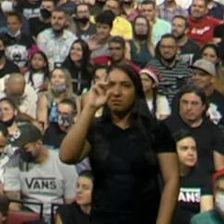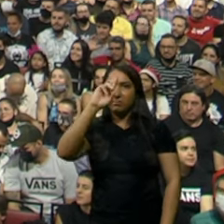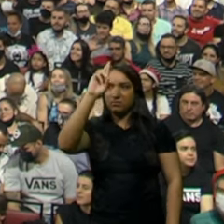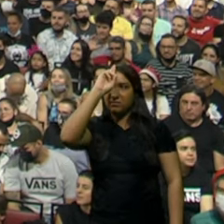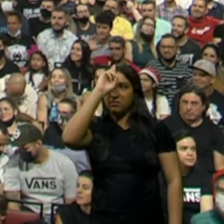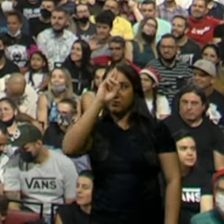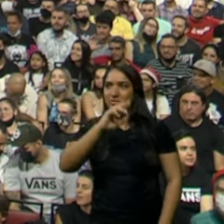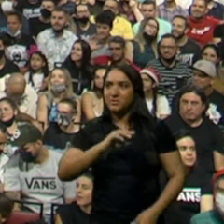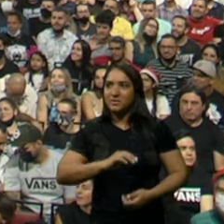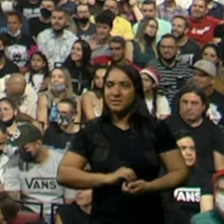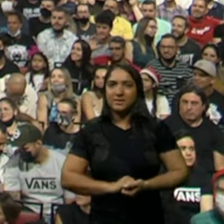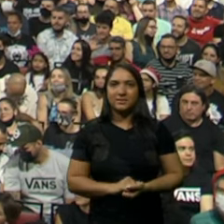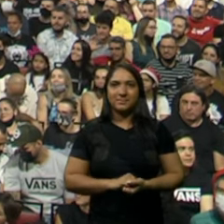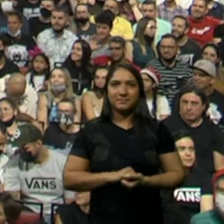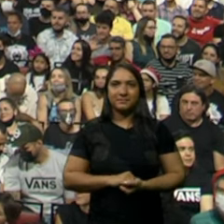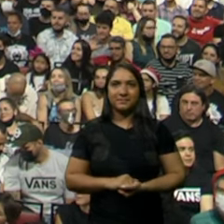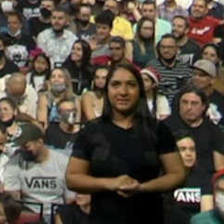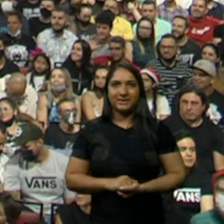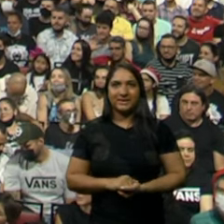numular